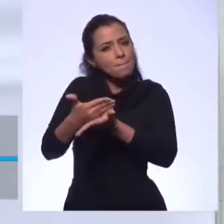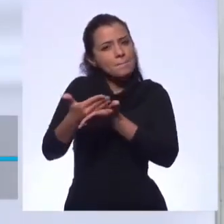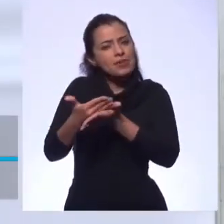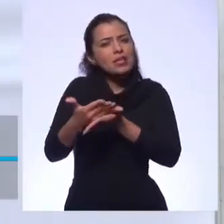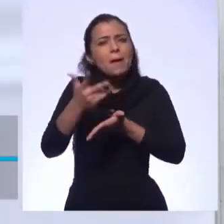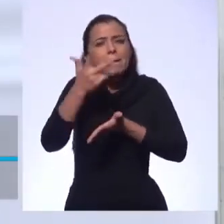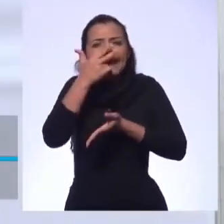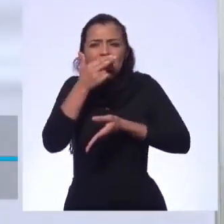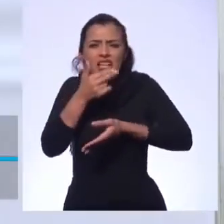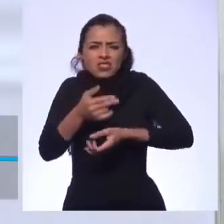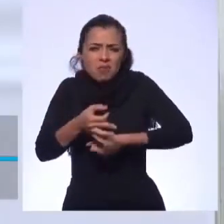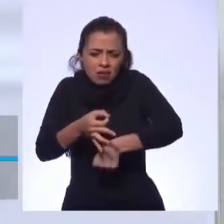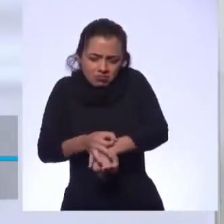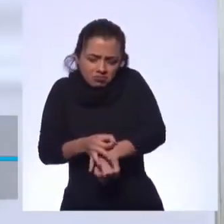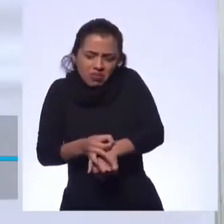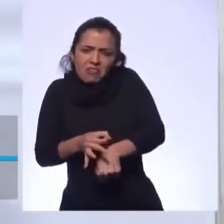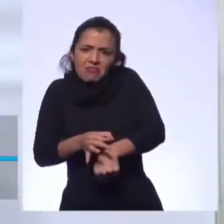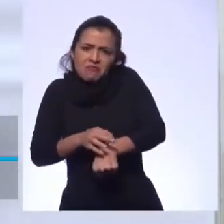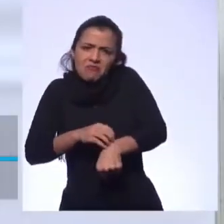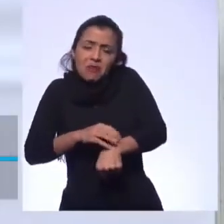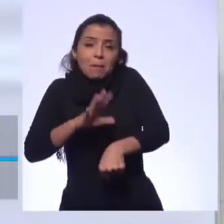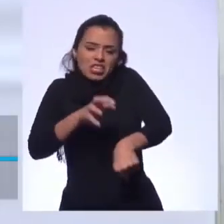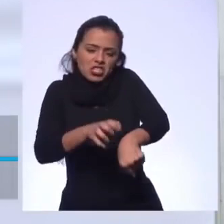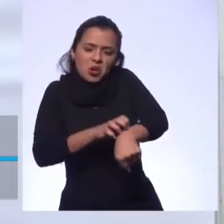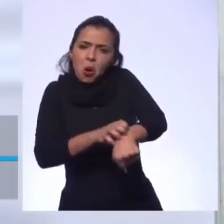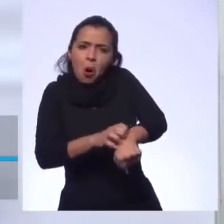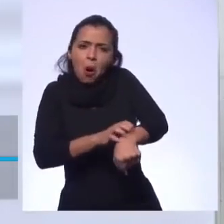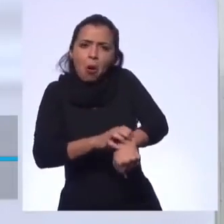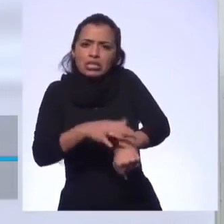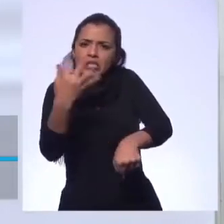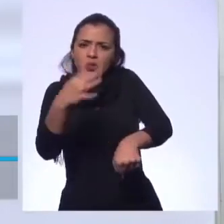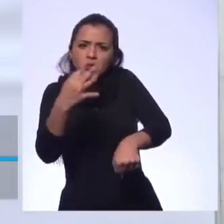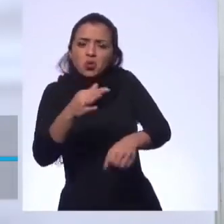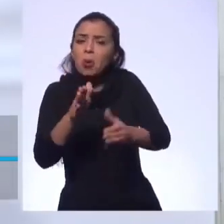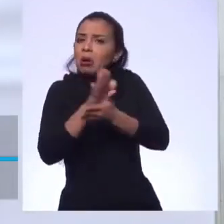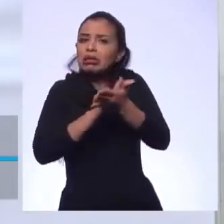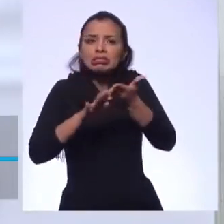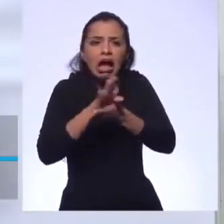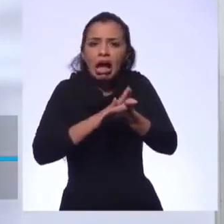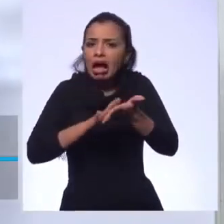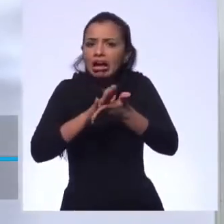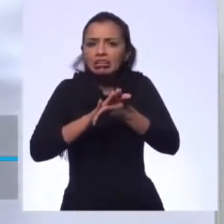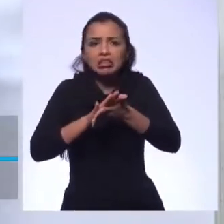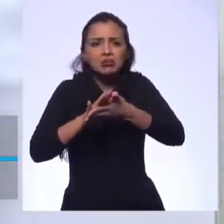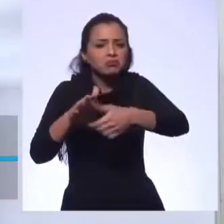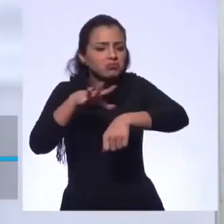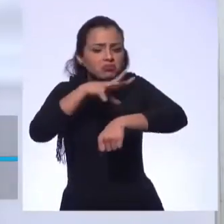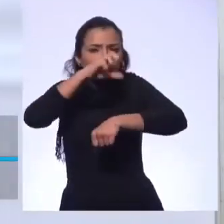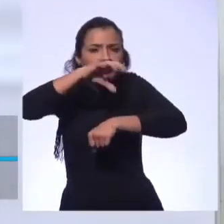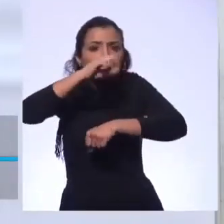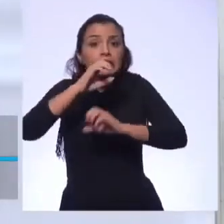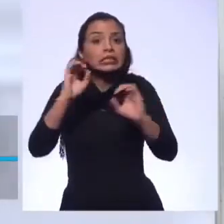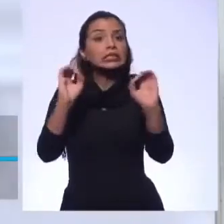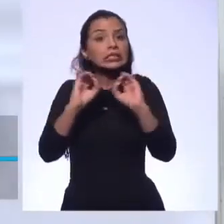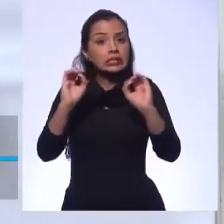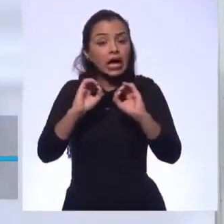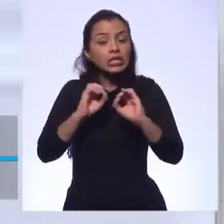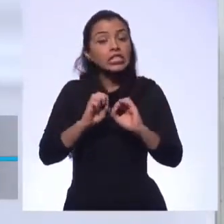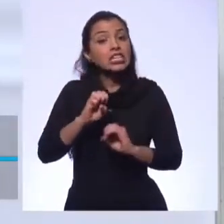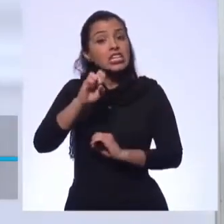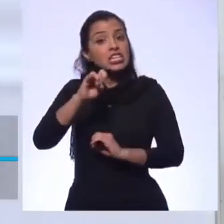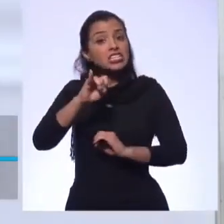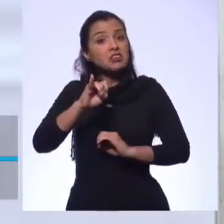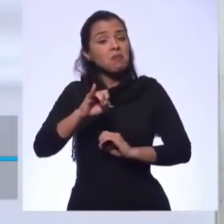uma feridinha, só que ela não coça, não arde, não sai secreção, não cheira ruim. Se você não